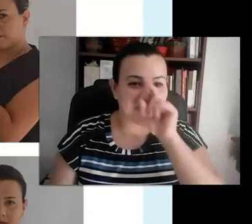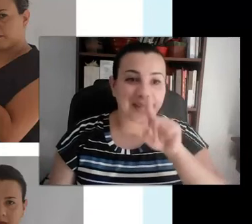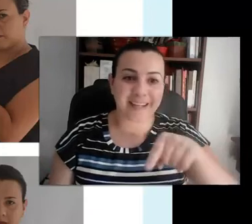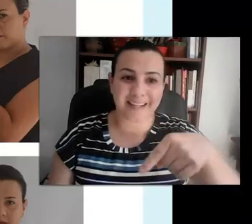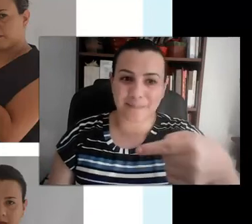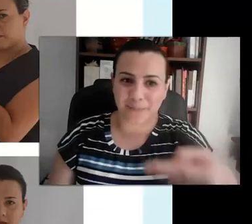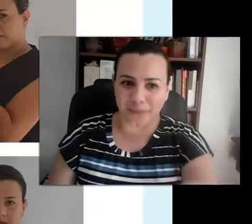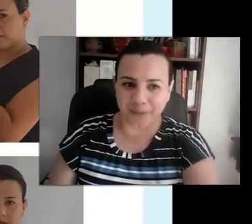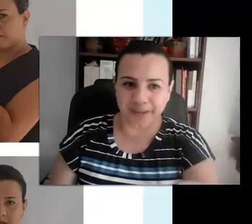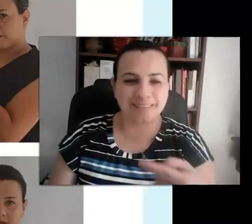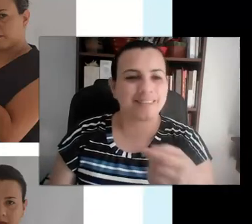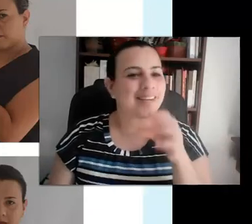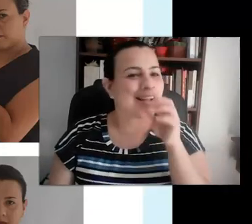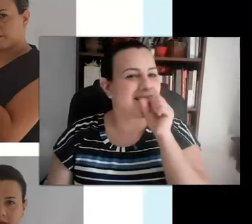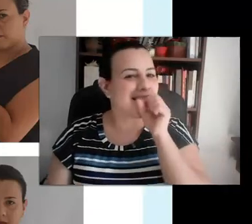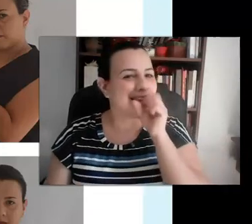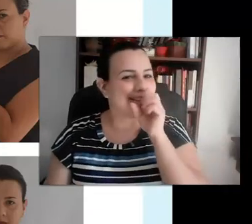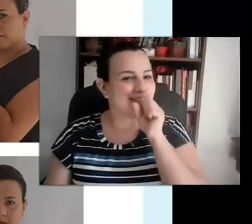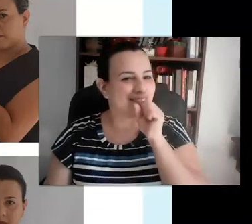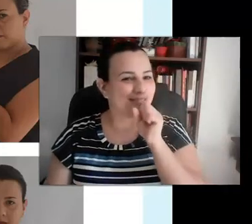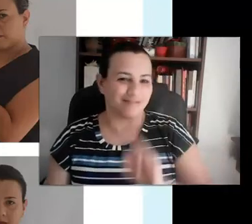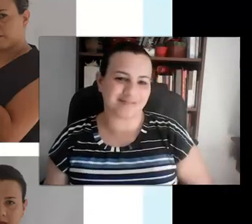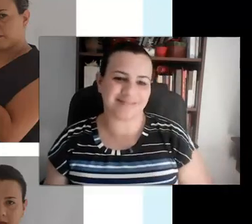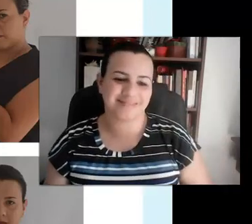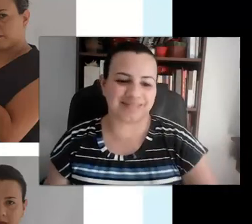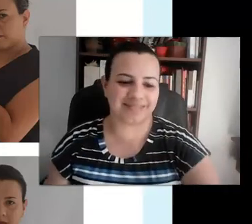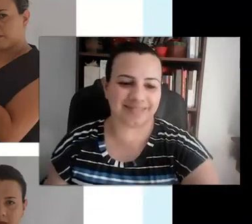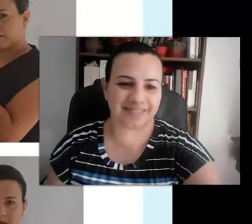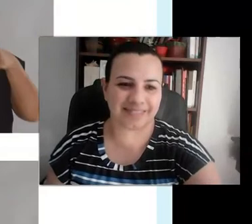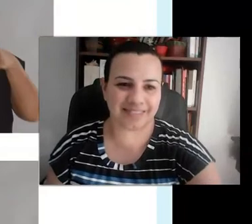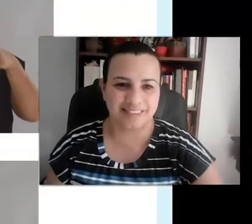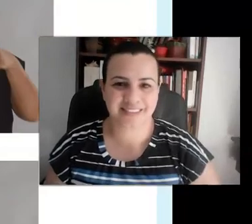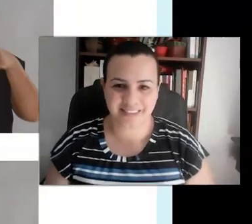feijoada. E depois, laranja.